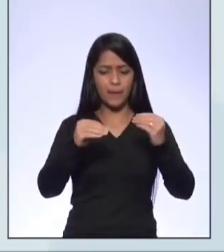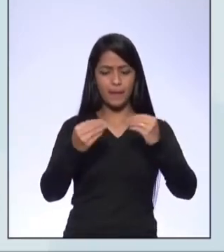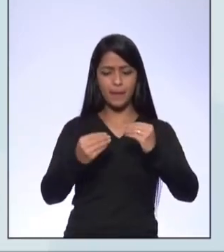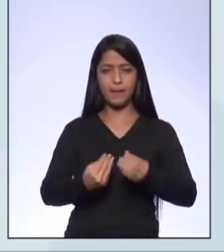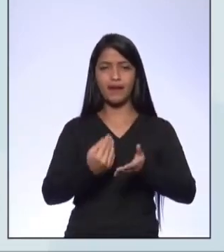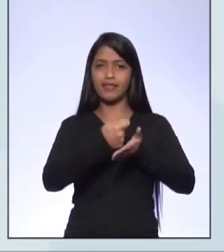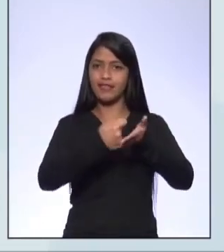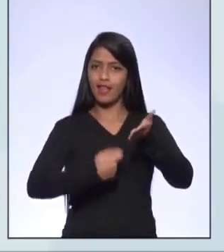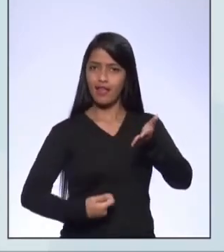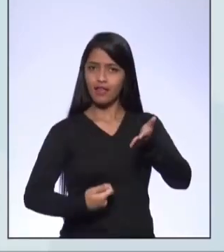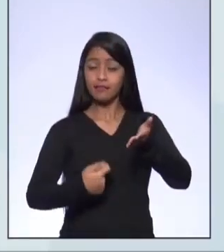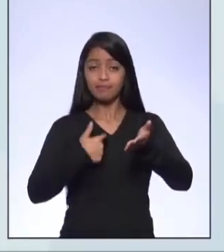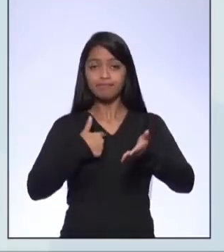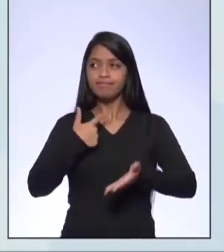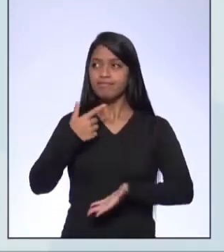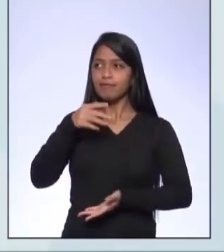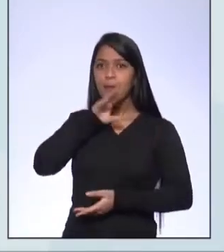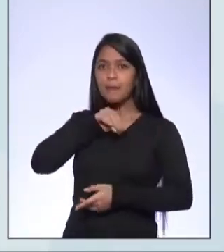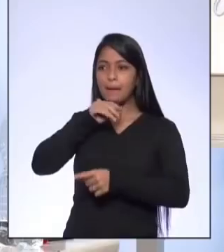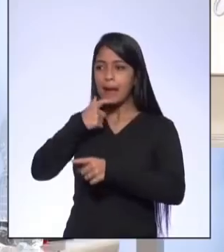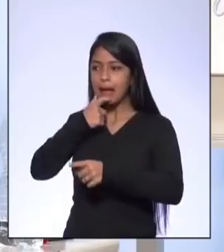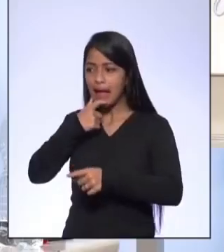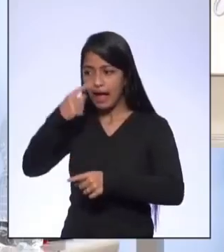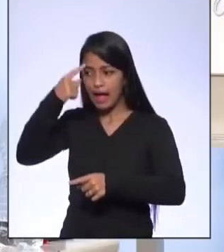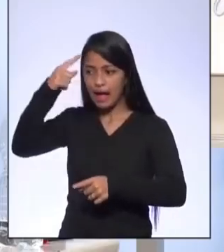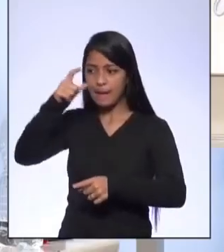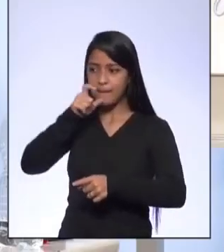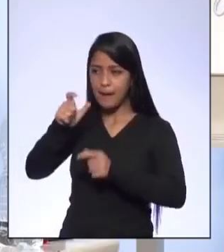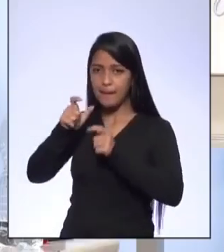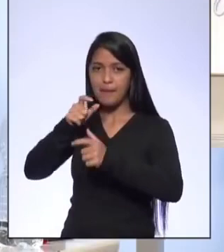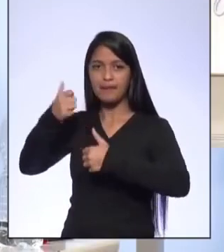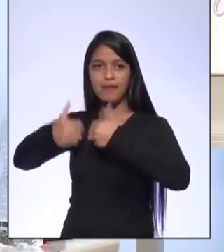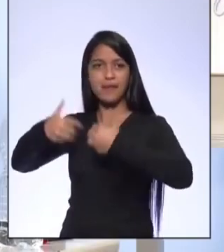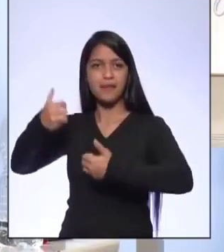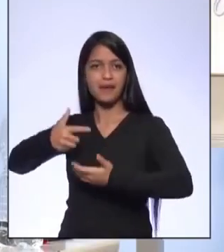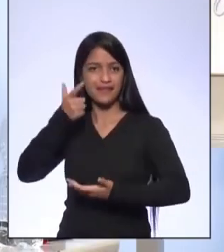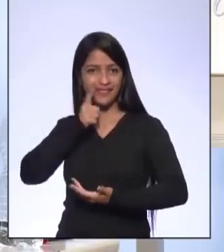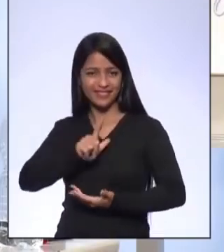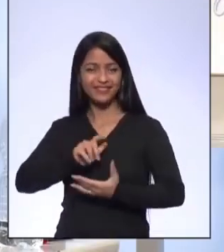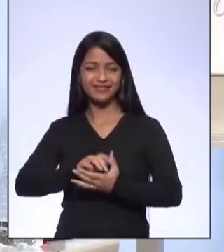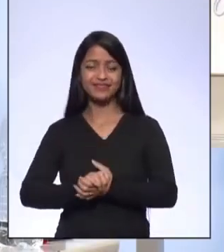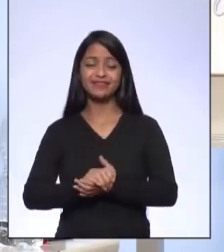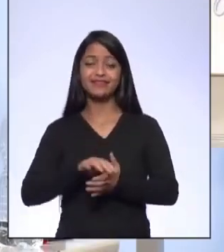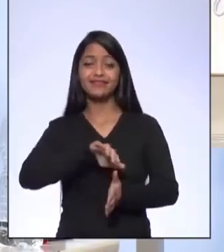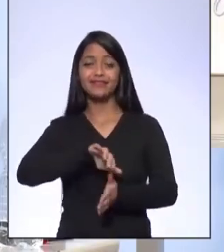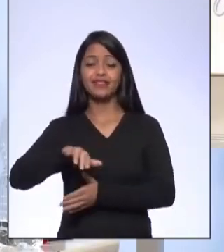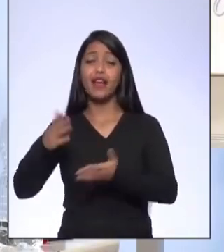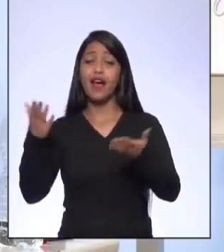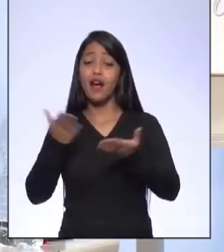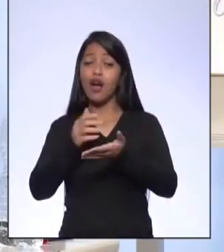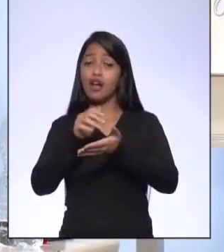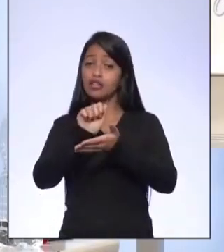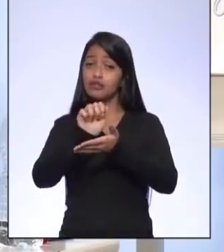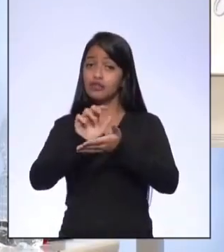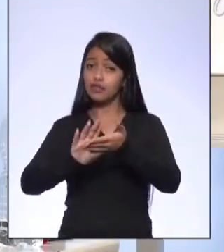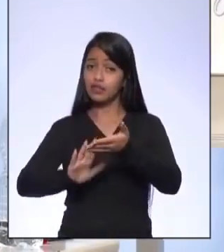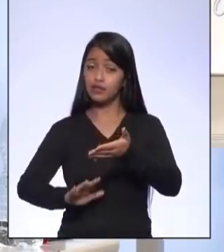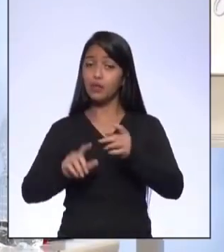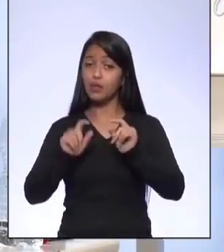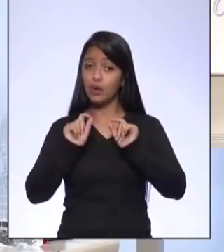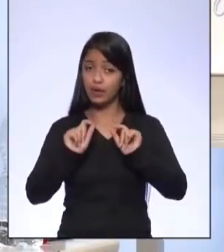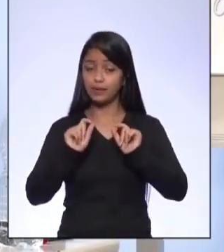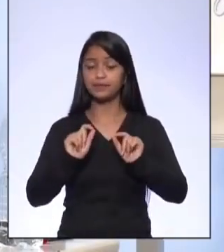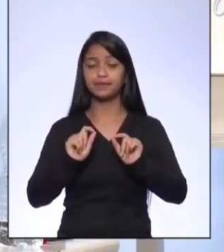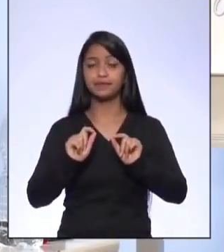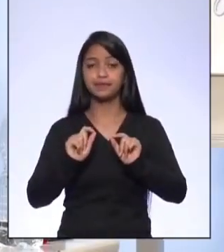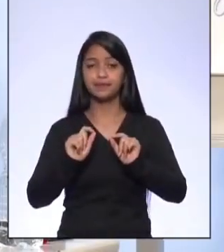né? Então, vamos ter um exercício agora que vocês vão completar usando um pouquinho das palavras que vocês viram na aula de hoje. Então,